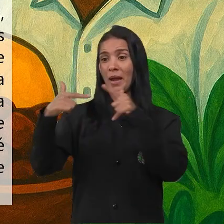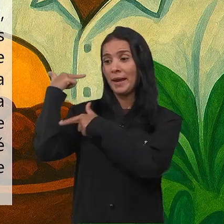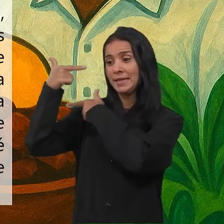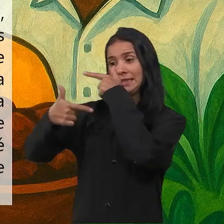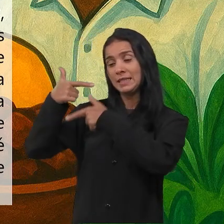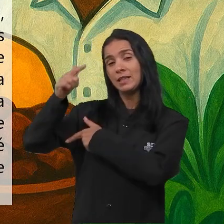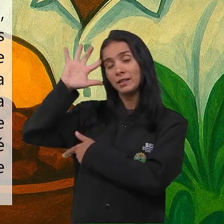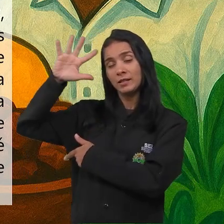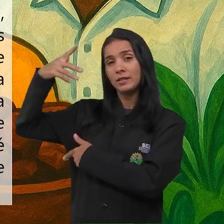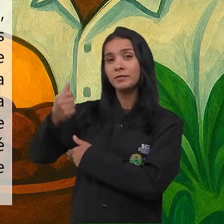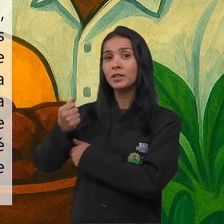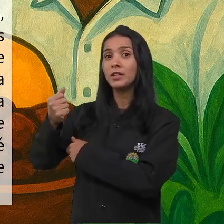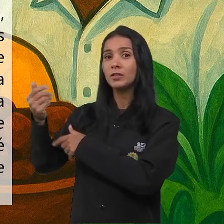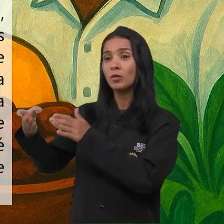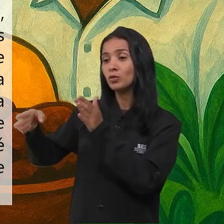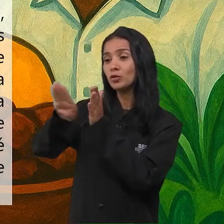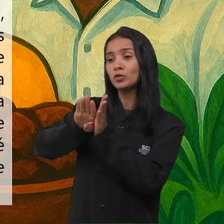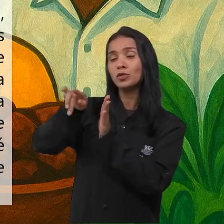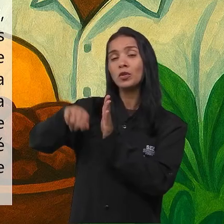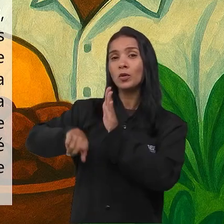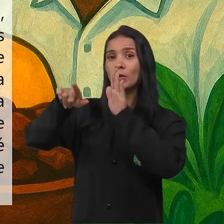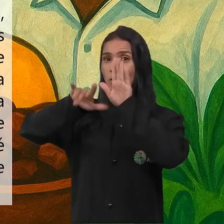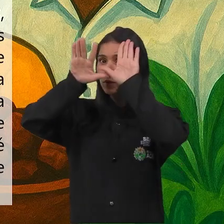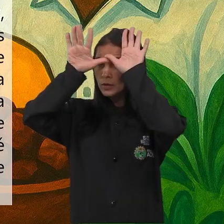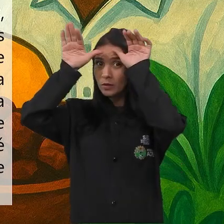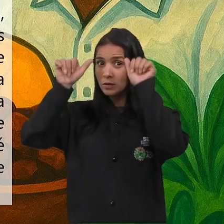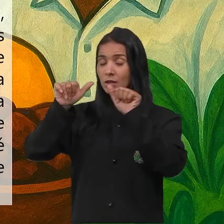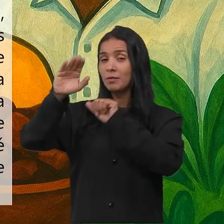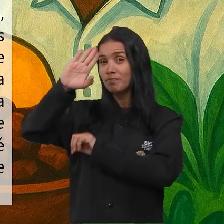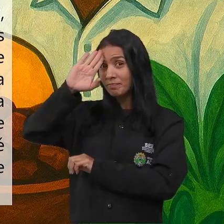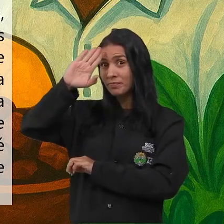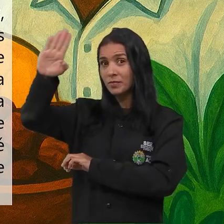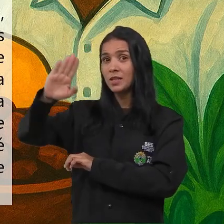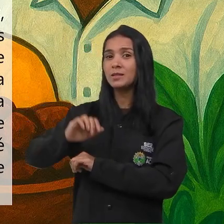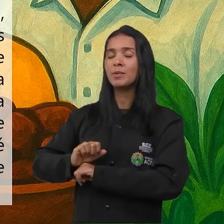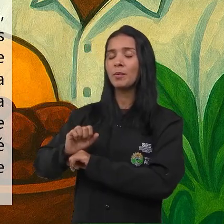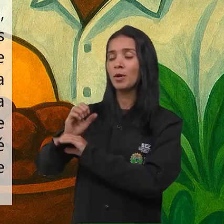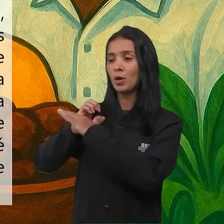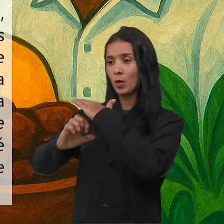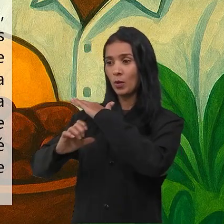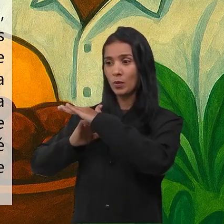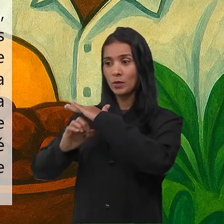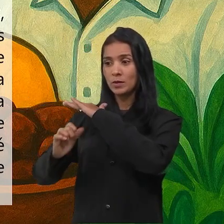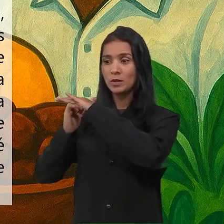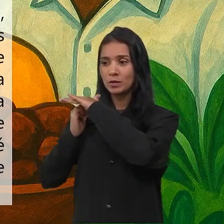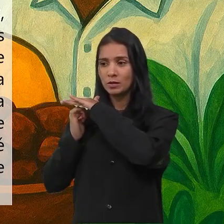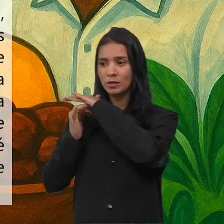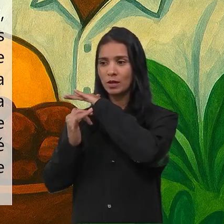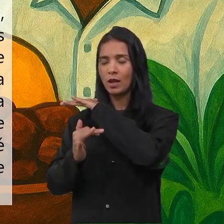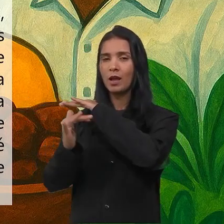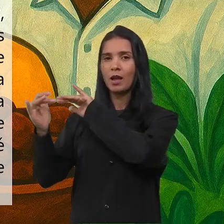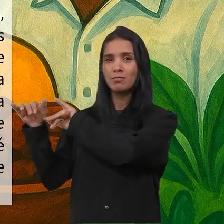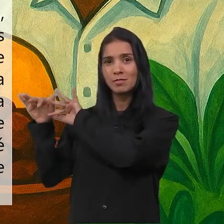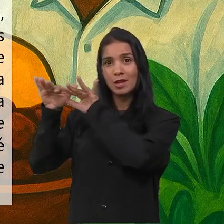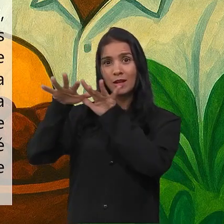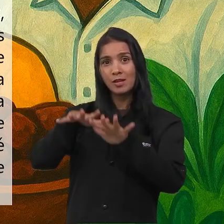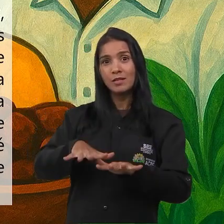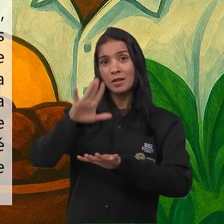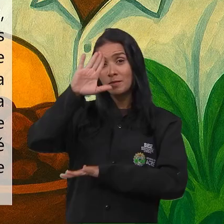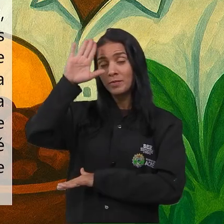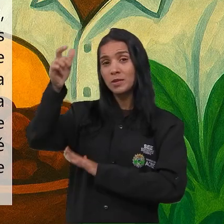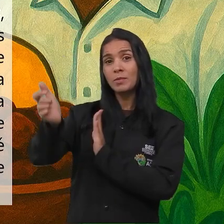ao estado, sobretudo com os migrantes nordestinos, durante o ciclo da borracha,